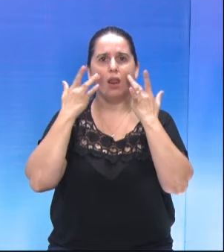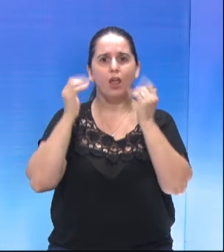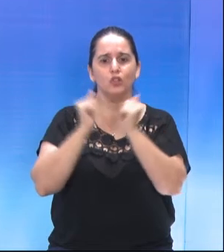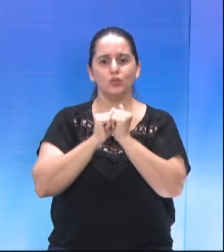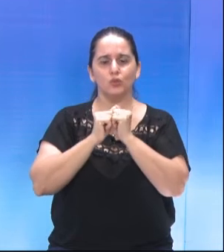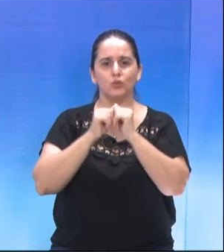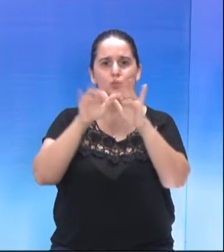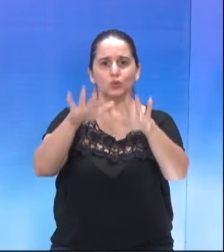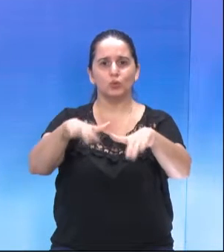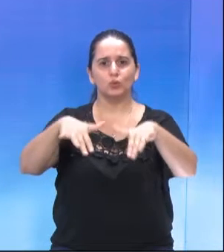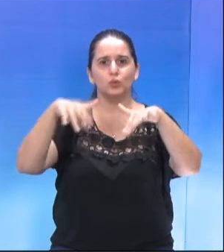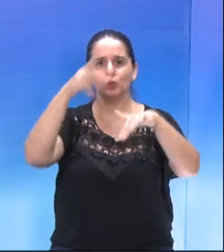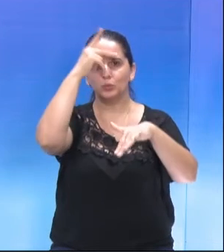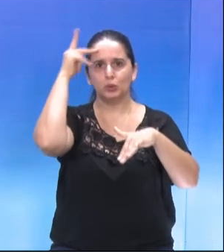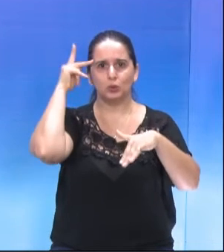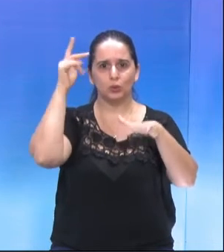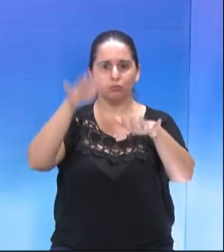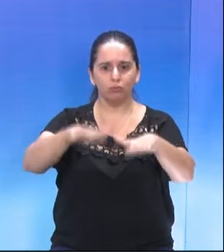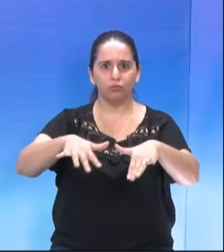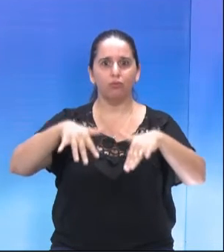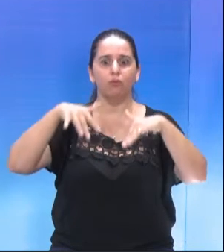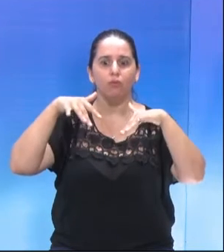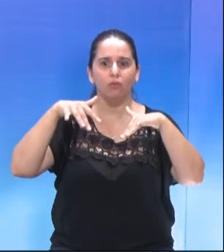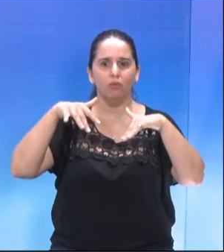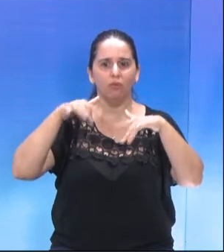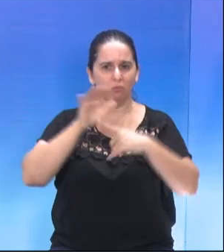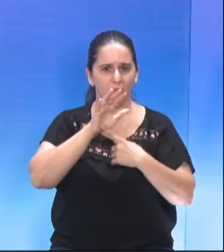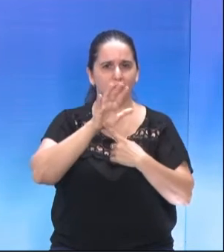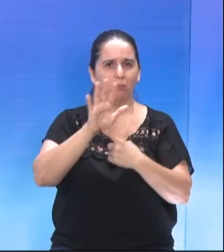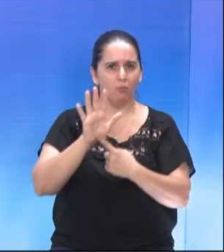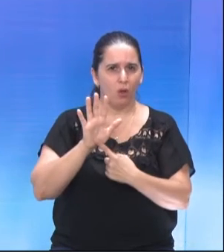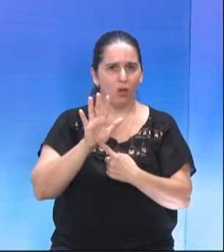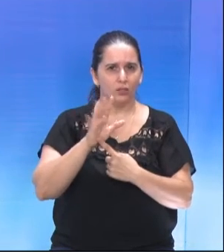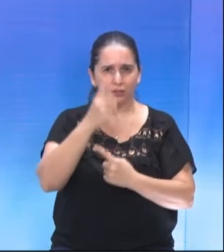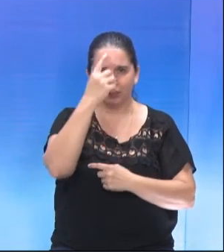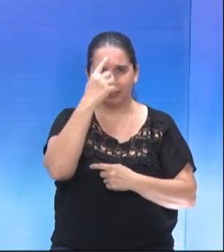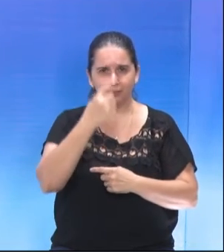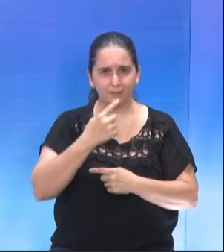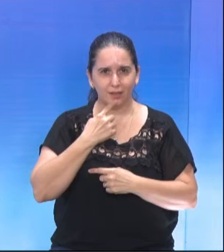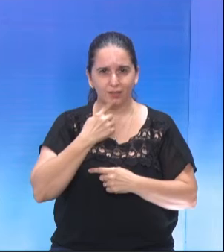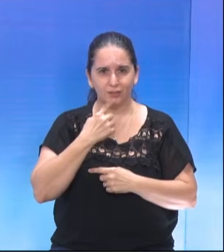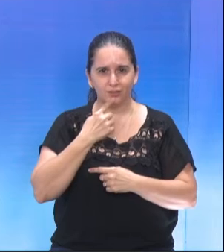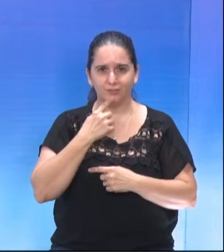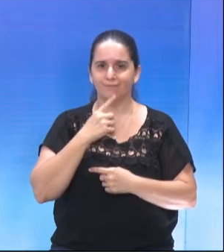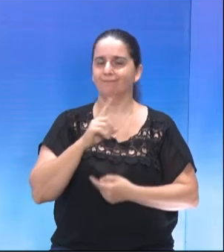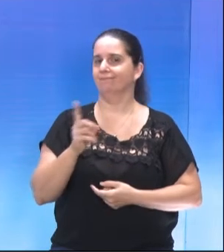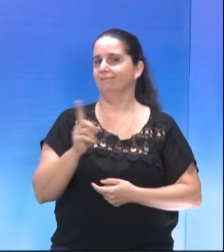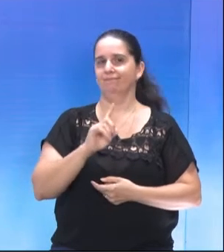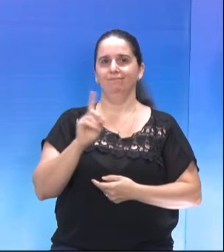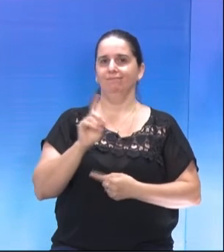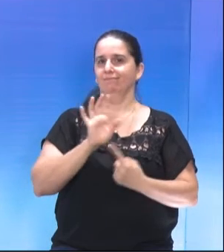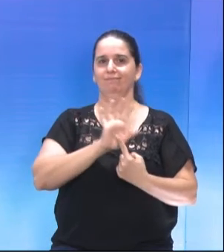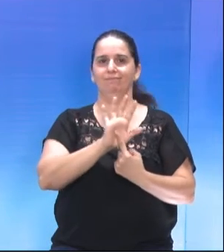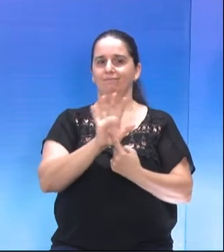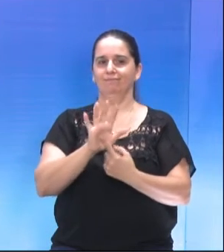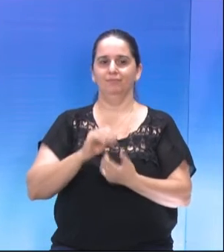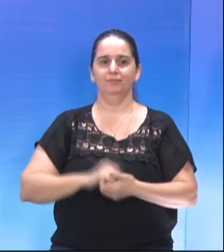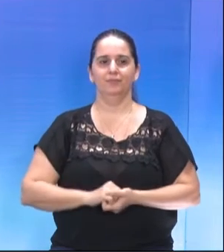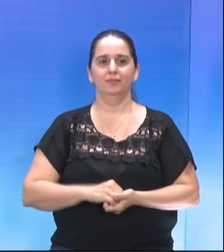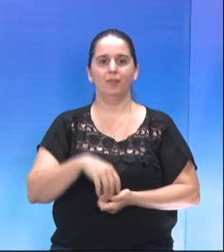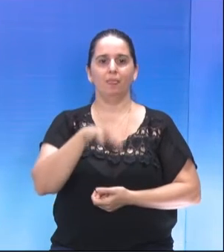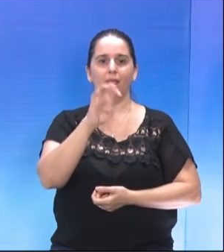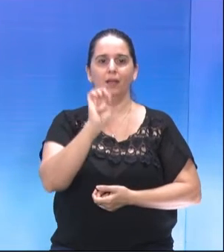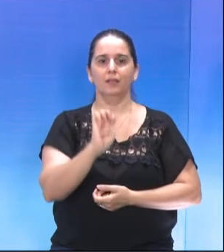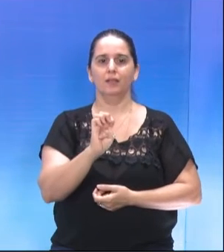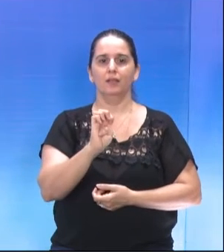essa banda está realmente conversando com o público? Eu demonstro isso na imagem? Não fica evidente. E a letra